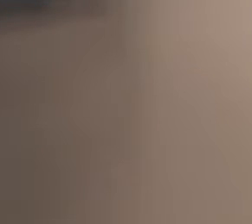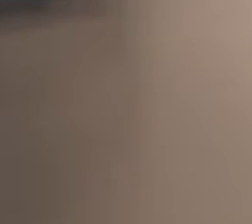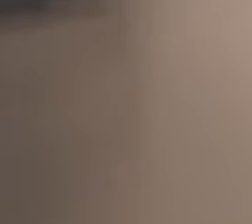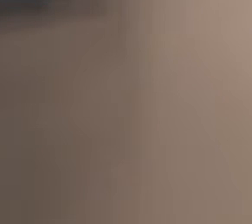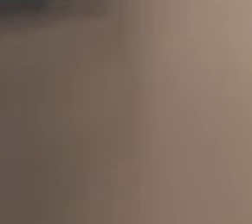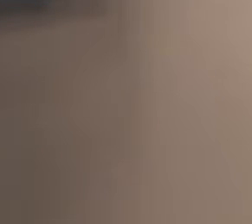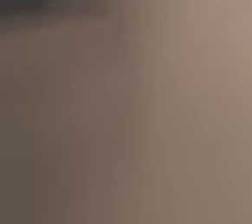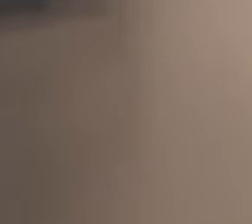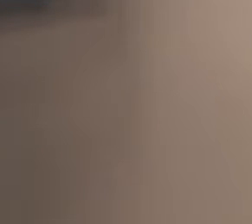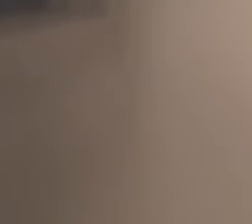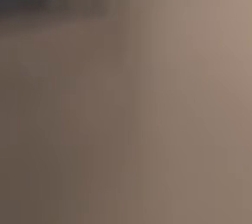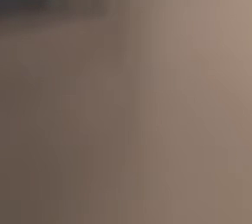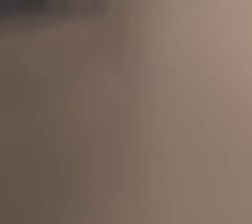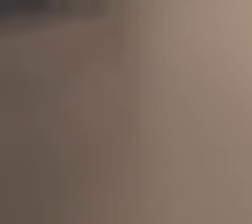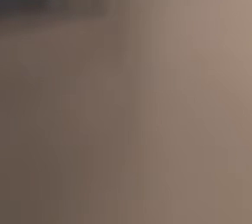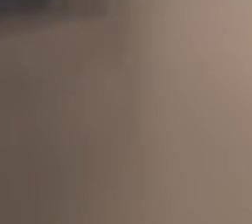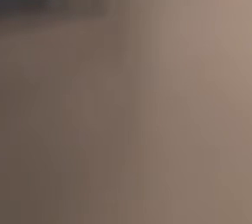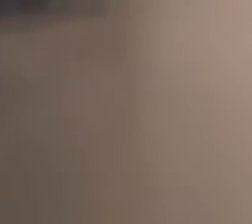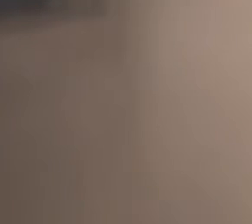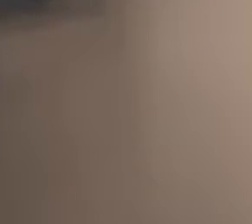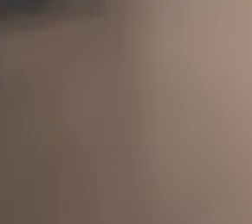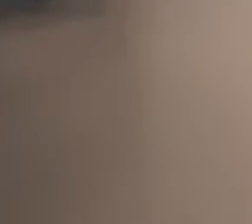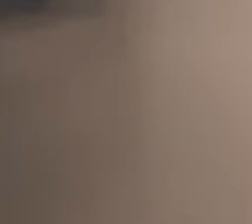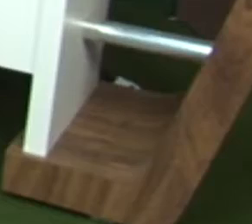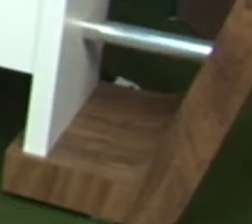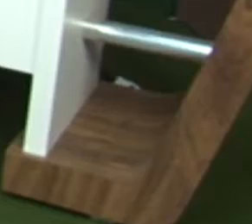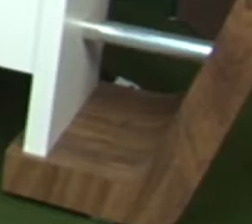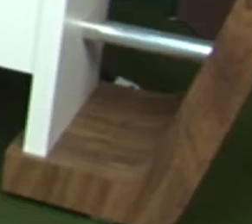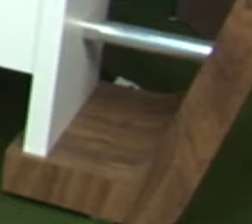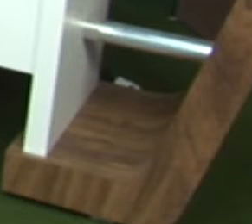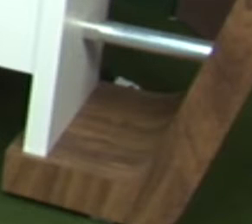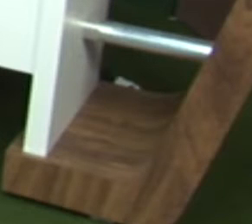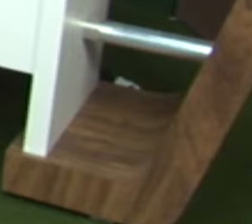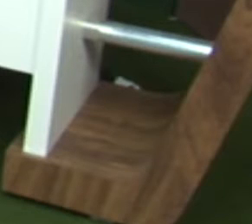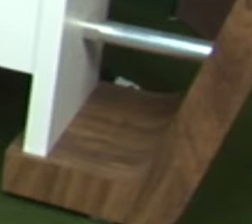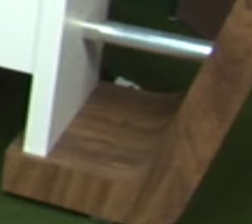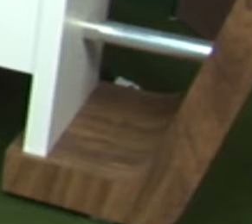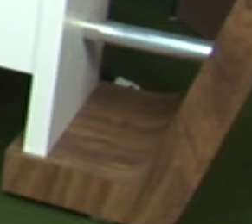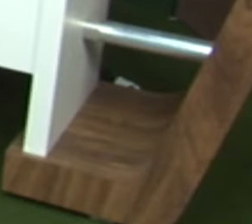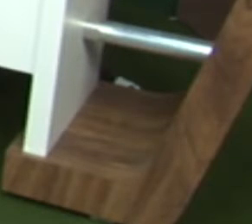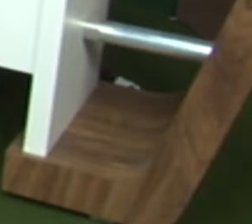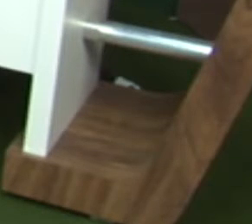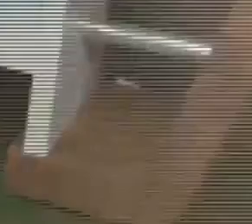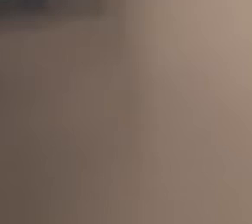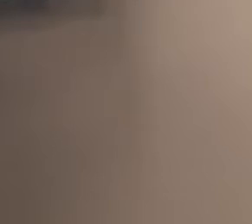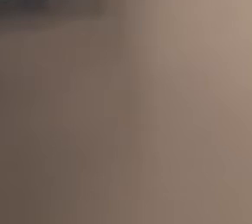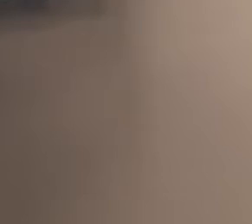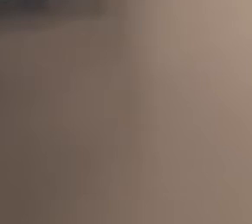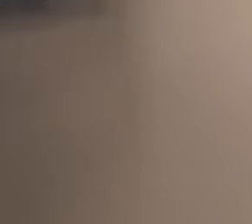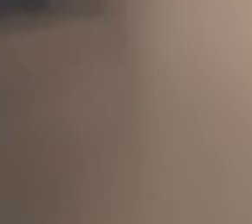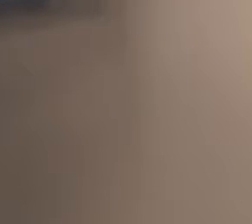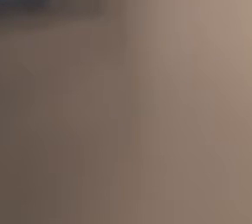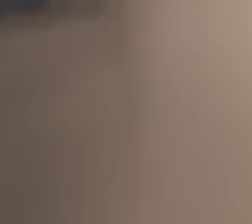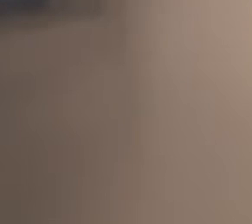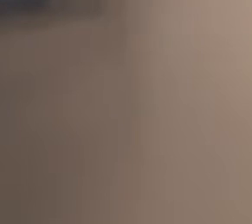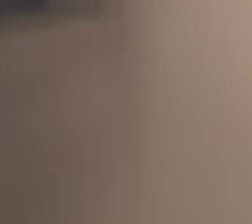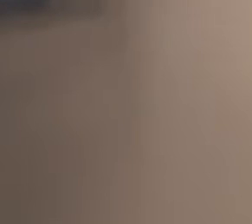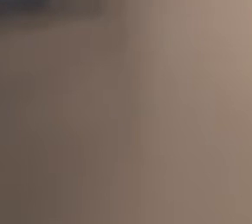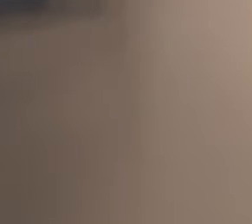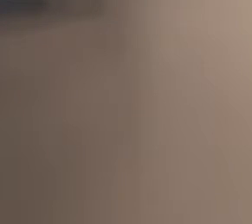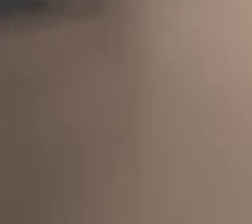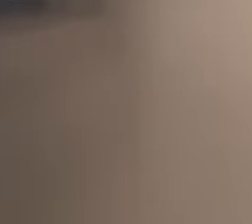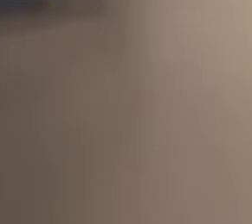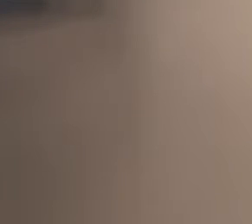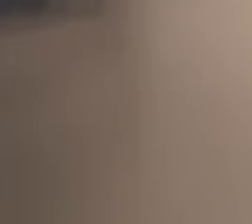Boa noite, alunos, boa noite, tutores, boa noite, professor Ronilson. Boa noite, professora. Vamos agora dar início à nossa segunda